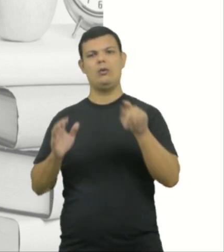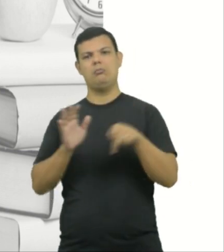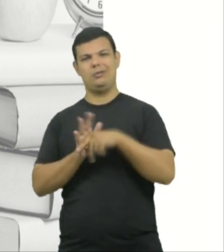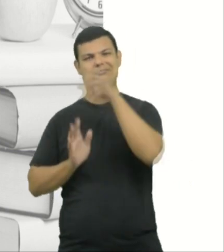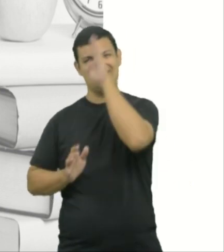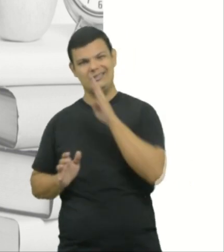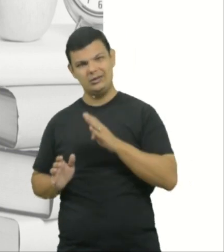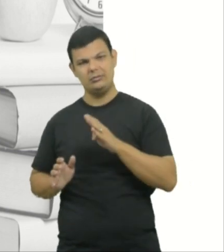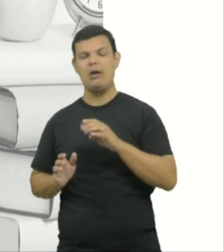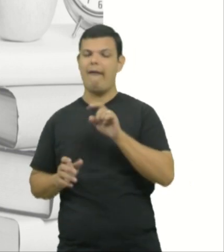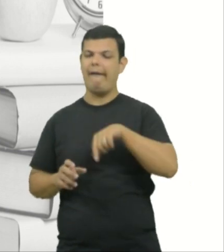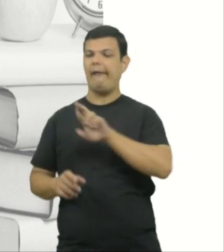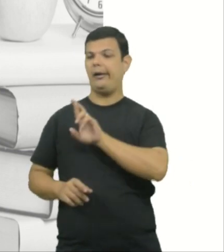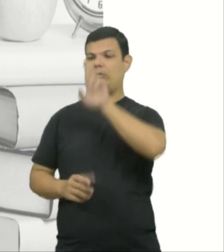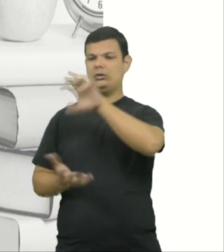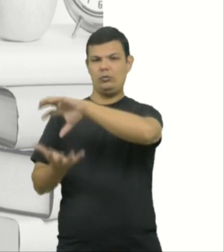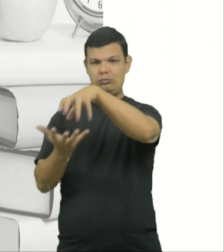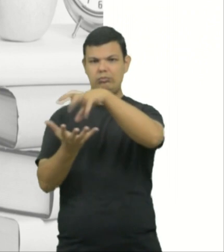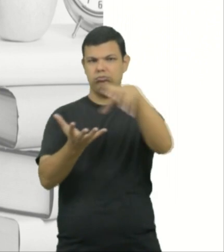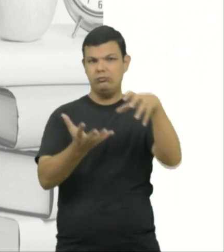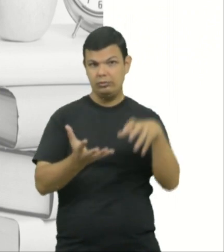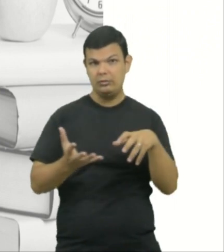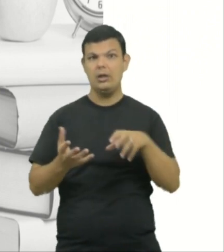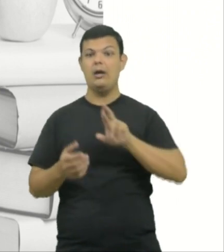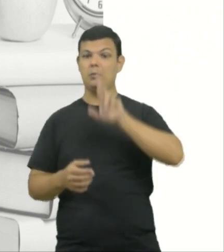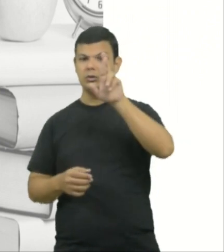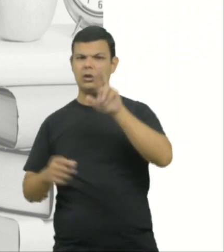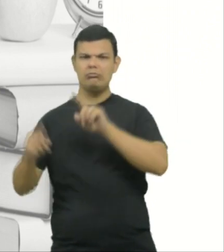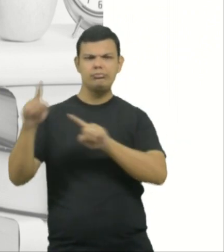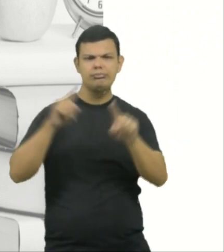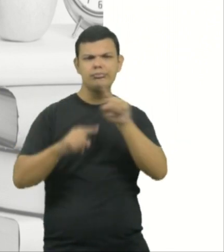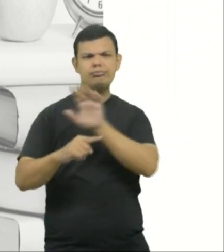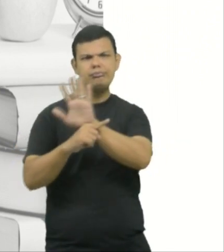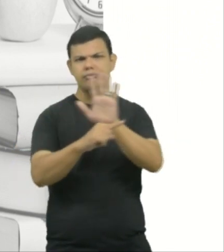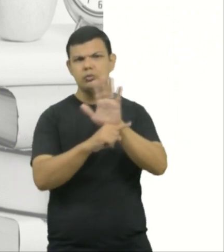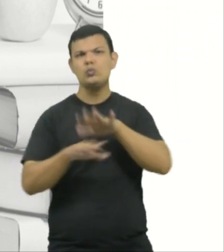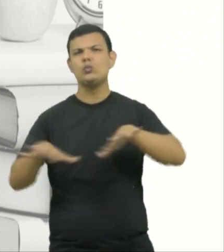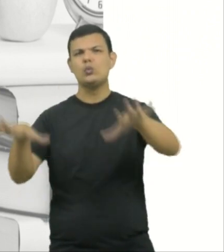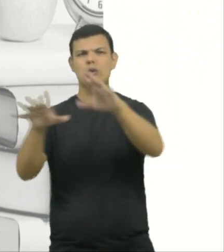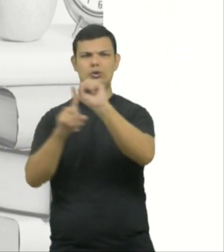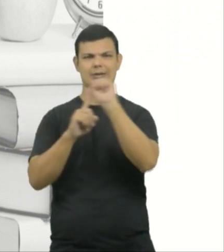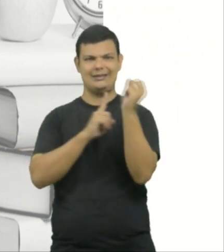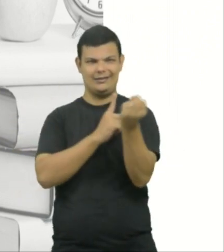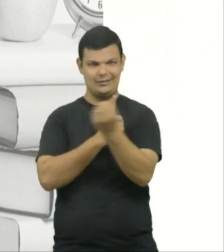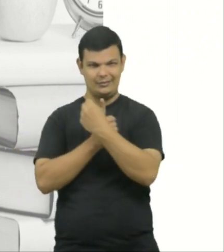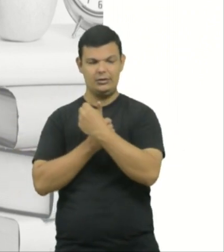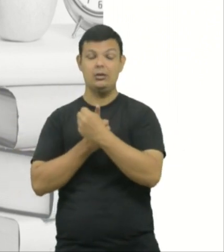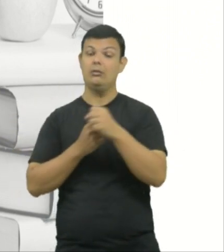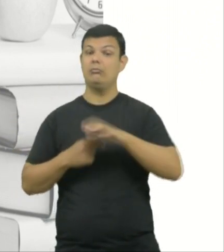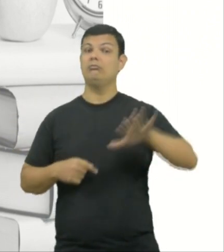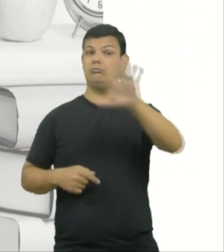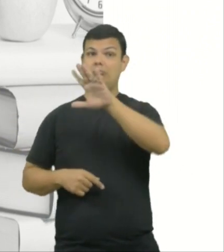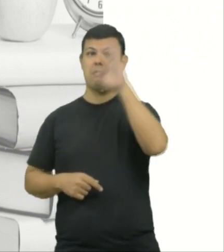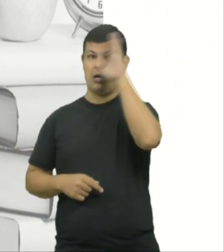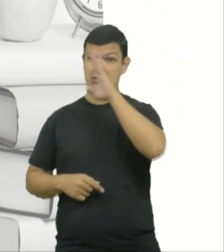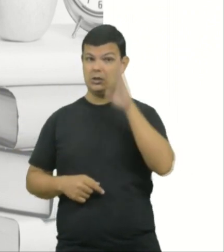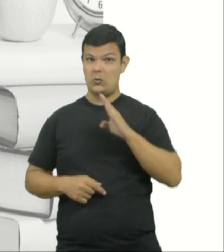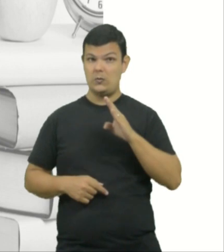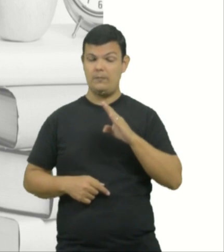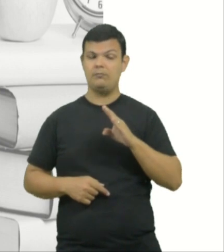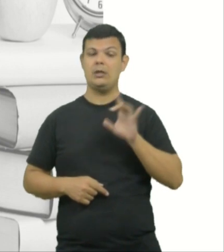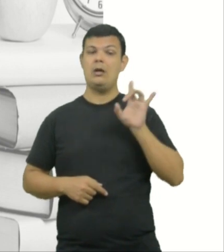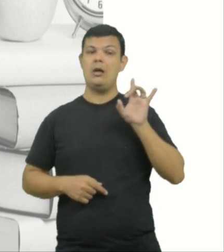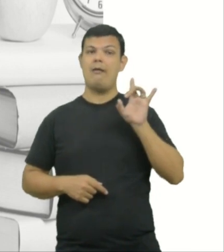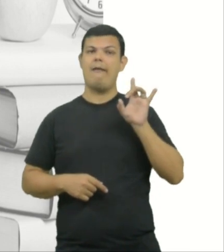que prezam pelos nossos direitos, tá? Pelo bem comum, pelo bem da sociedade toda, no Brasil, ok?